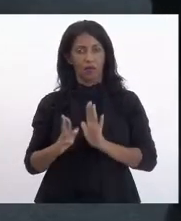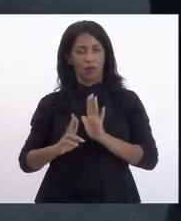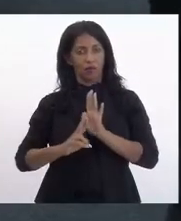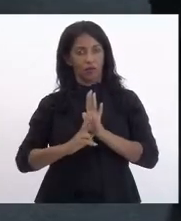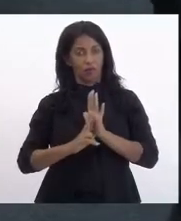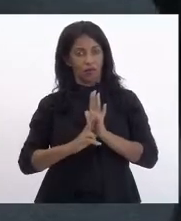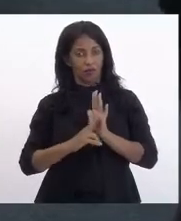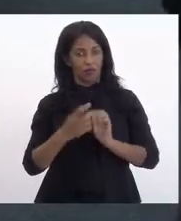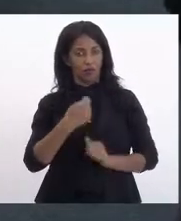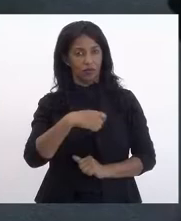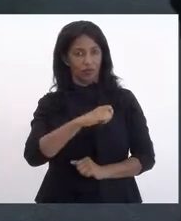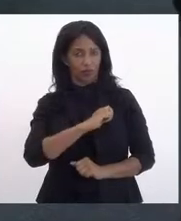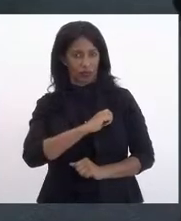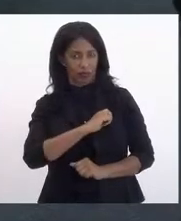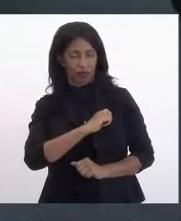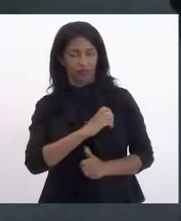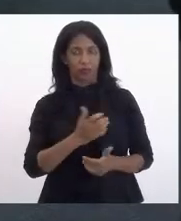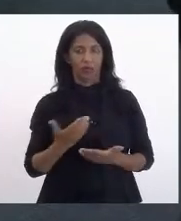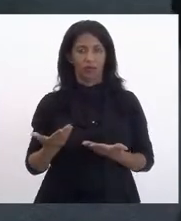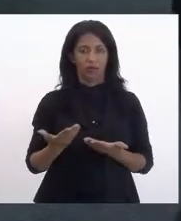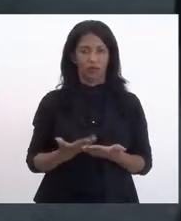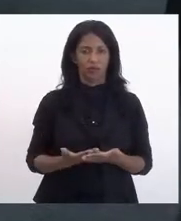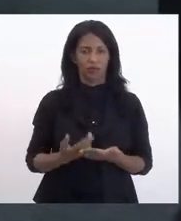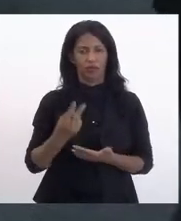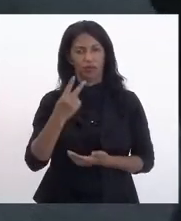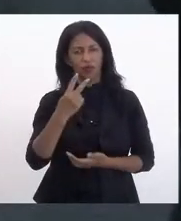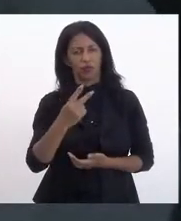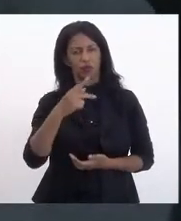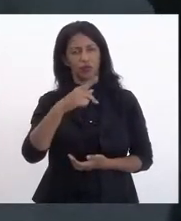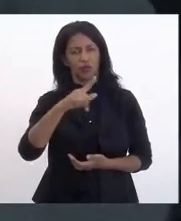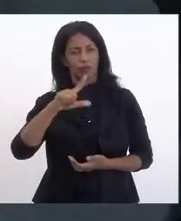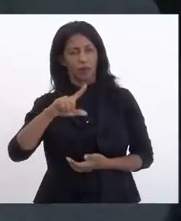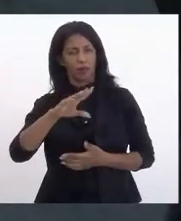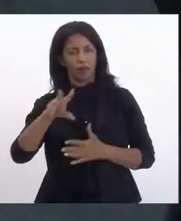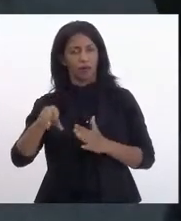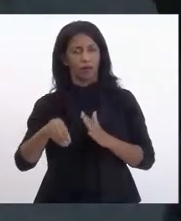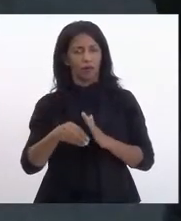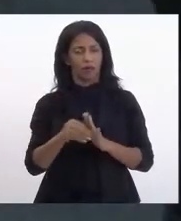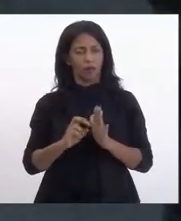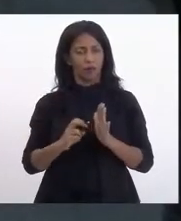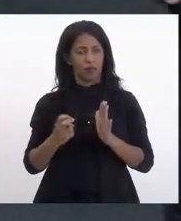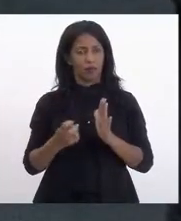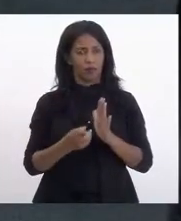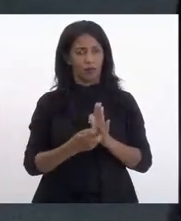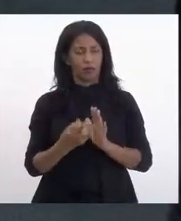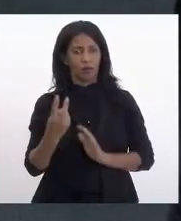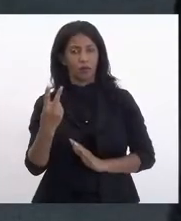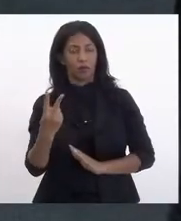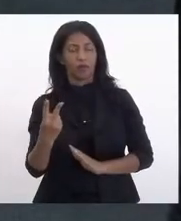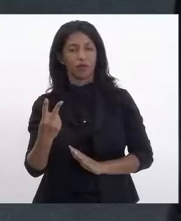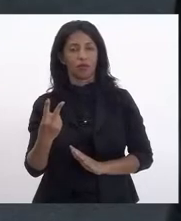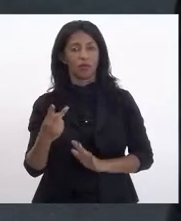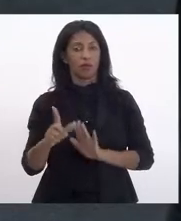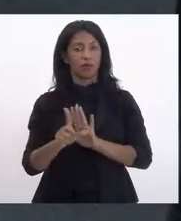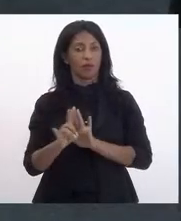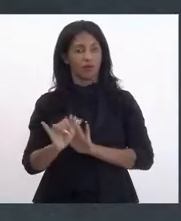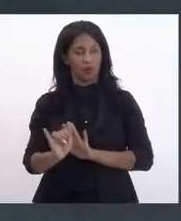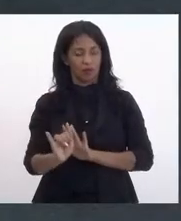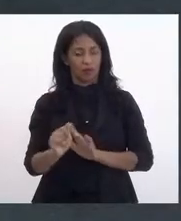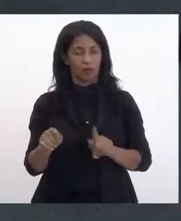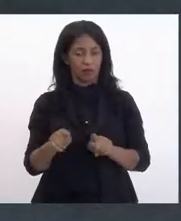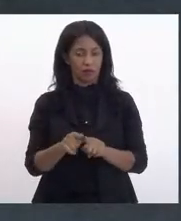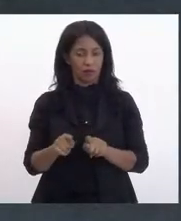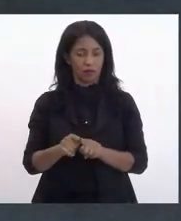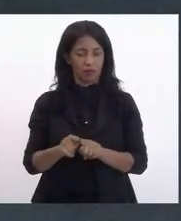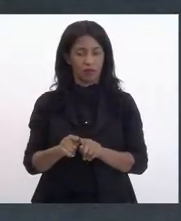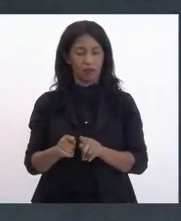recuperação fiscal, que foram 2 PLCs, uma emenda constitucional e 2 leis ordinárias, e a lei também